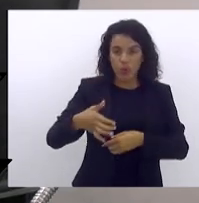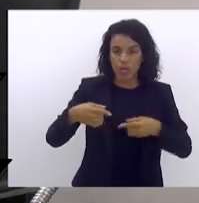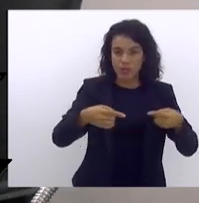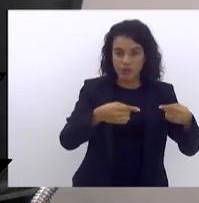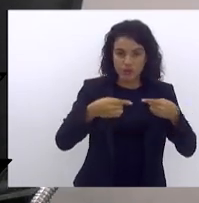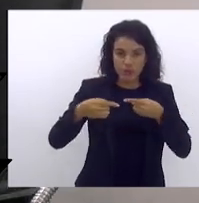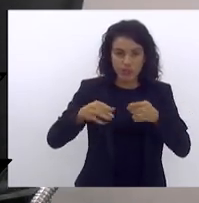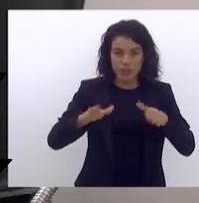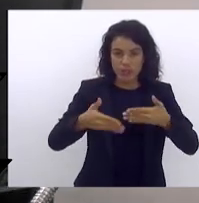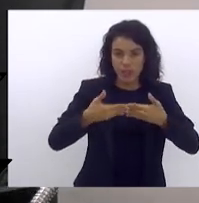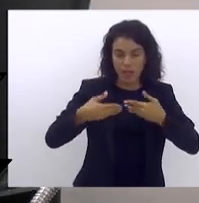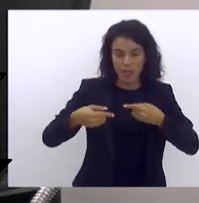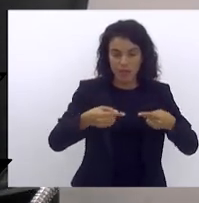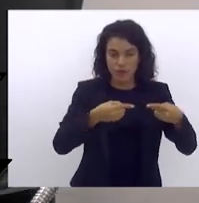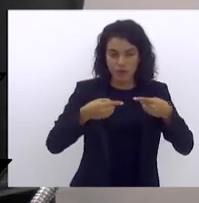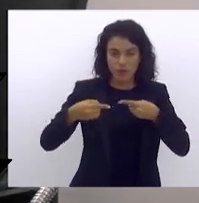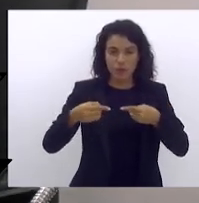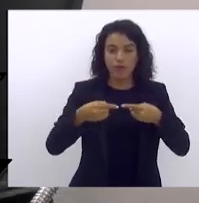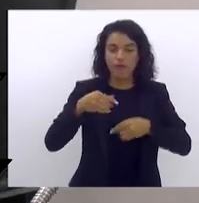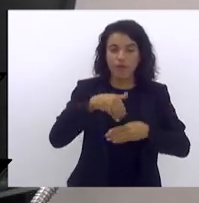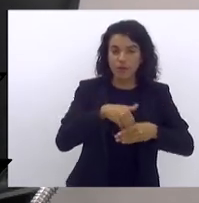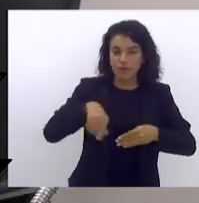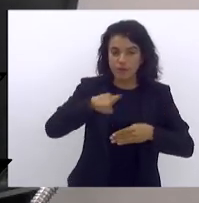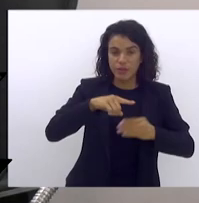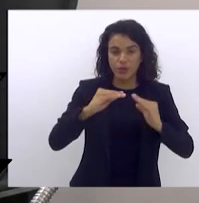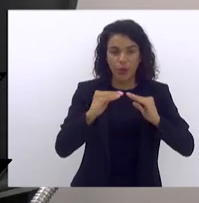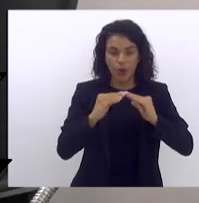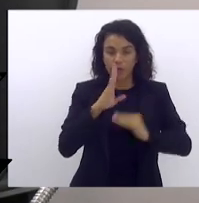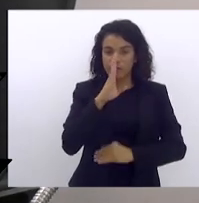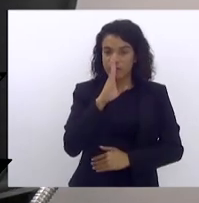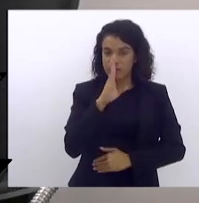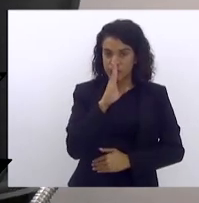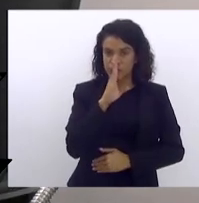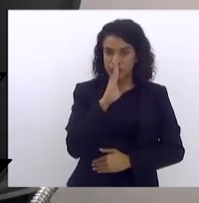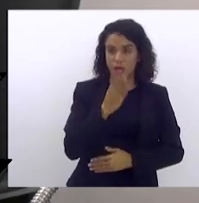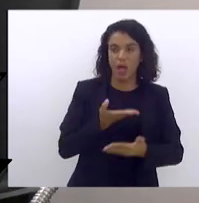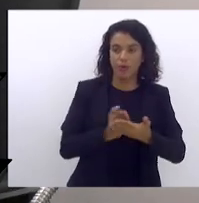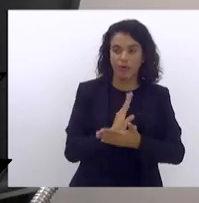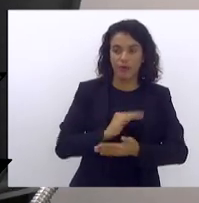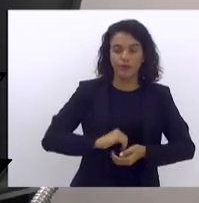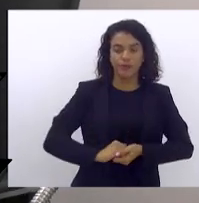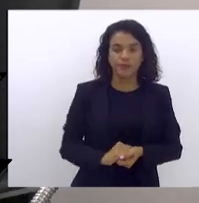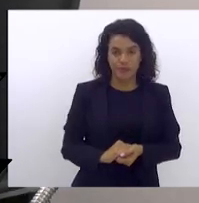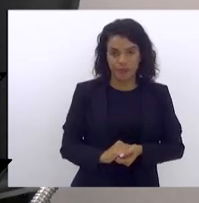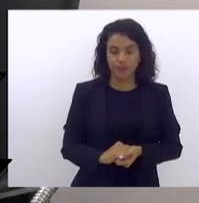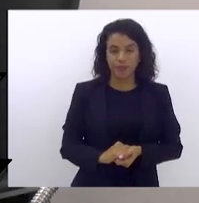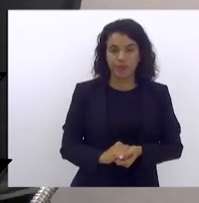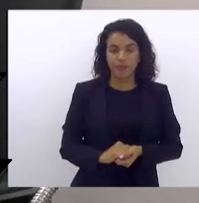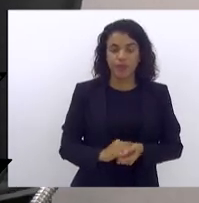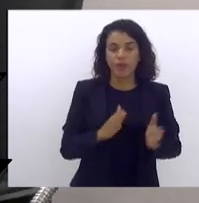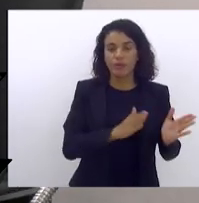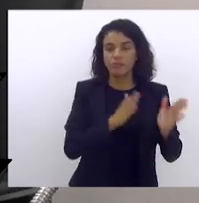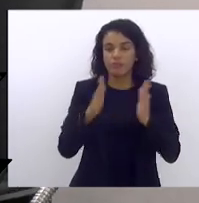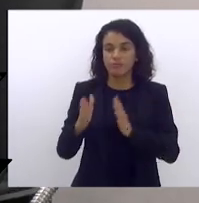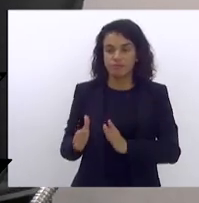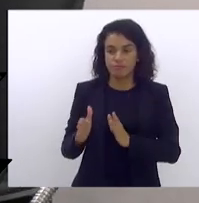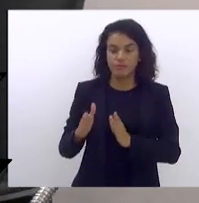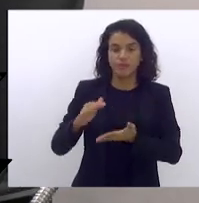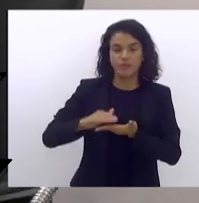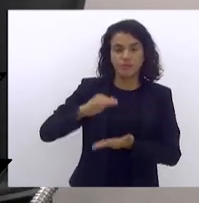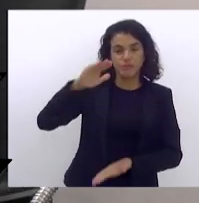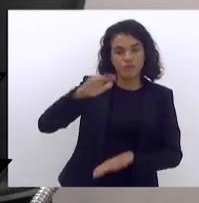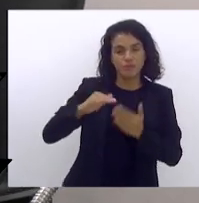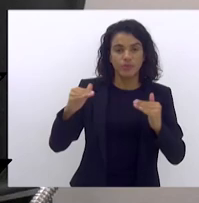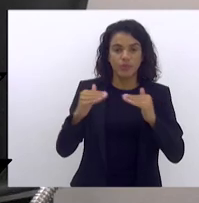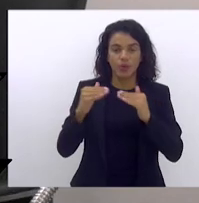queira discutir, encerrada a discussão. Em votação, senhores que aprovam, permaneçam como estão. Aprovado. Passemos ao bloco de